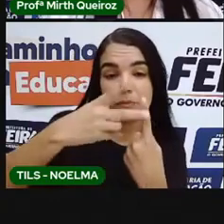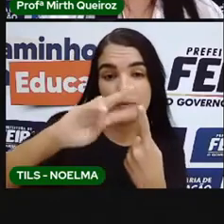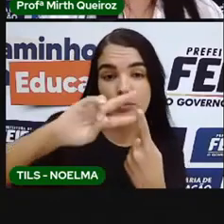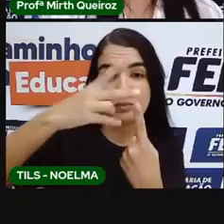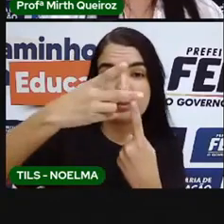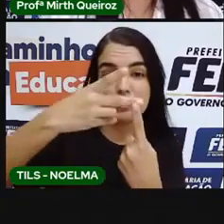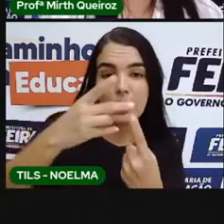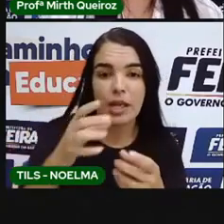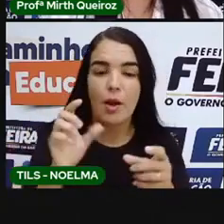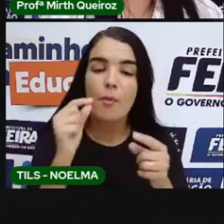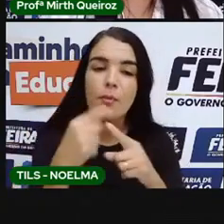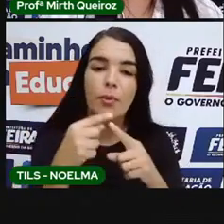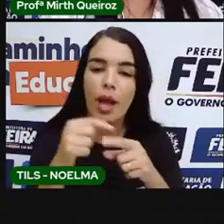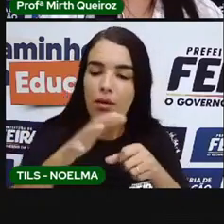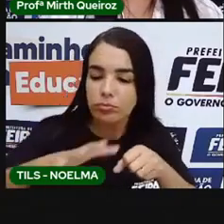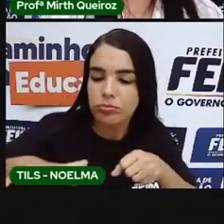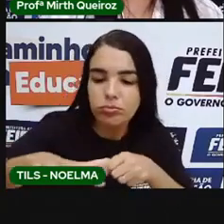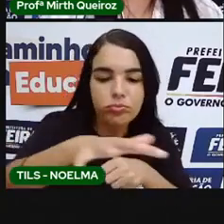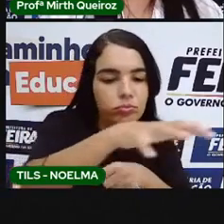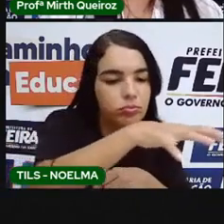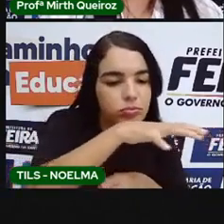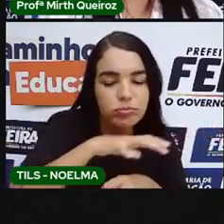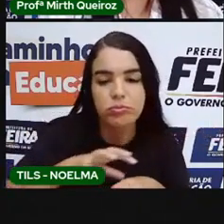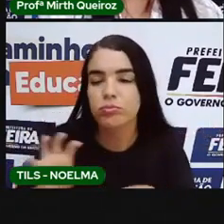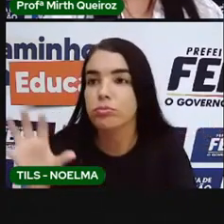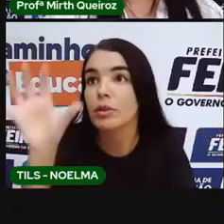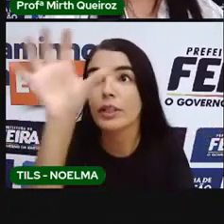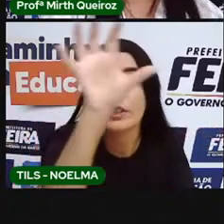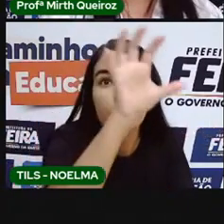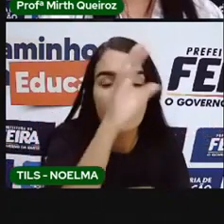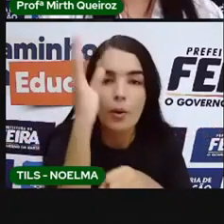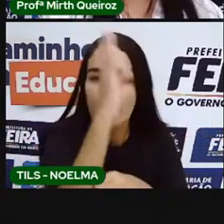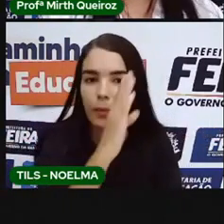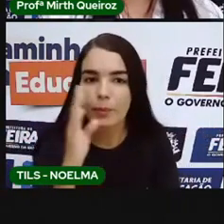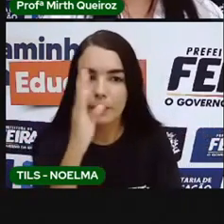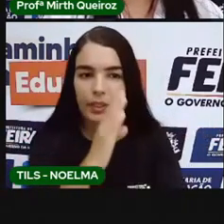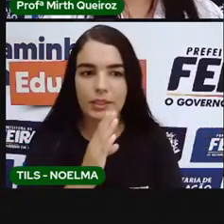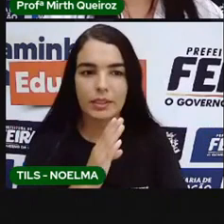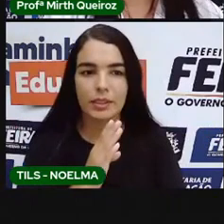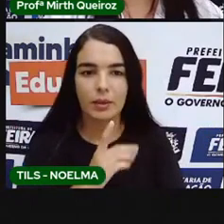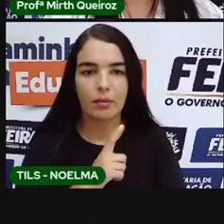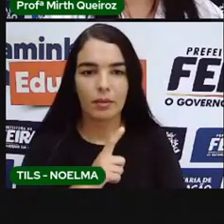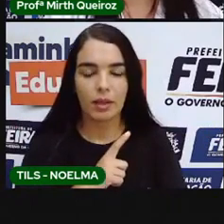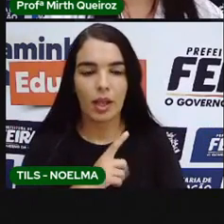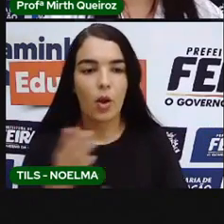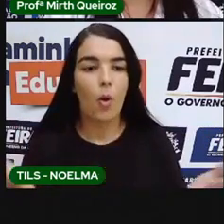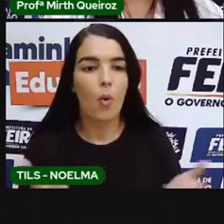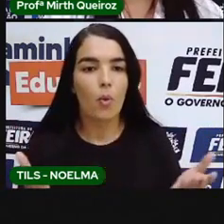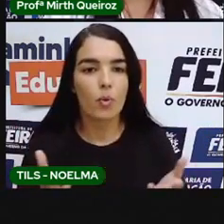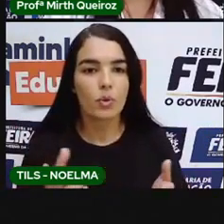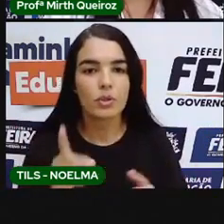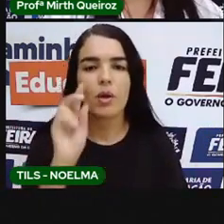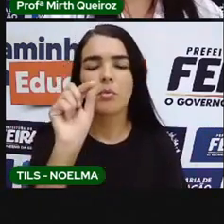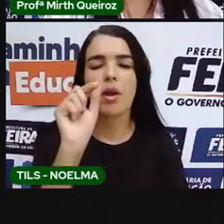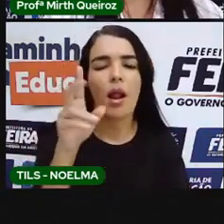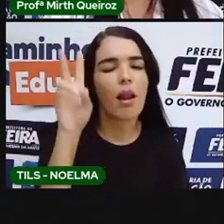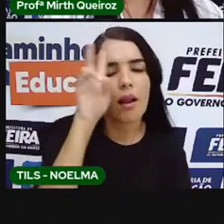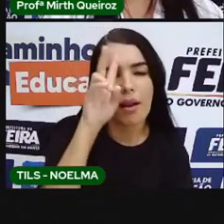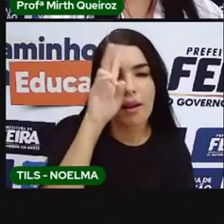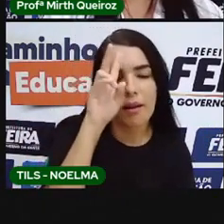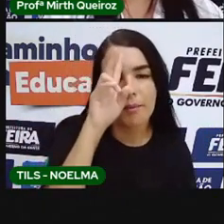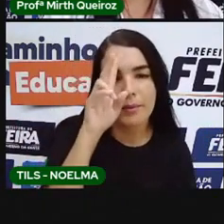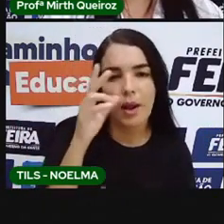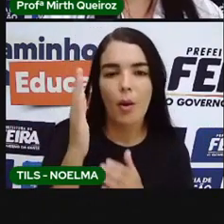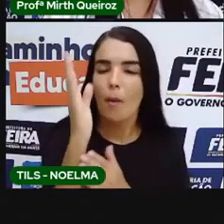regiões do Brasil que a gente tem hoje. Relembrando, o que foram essas capitanias hereditárias? Vocês lembram